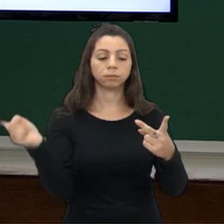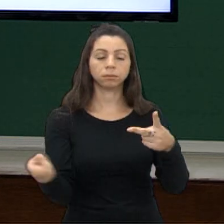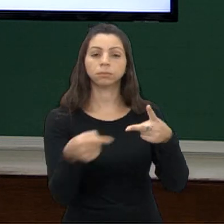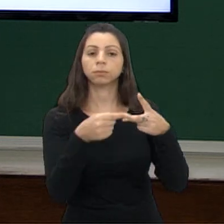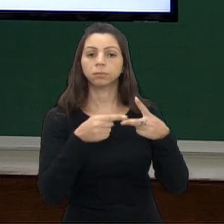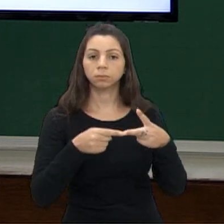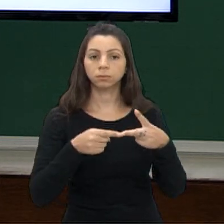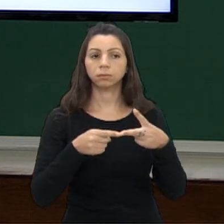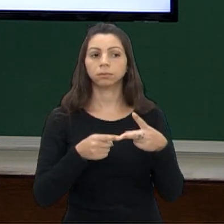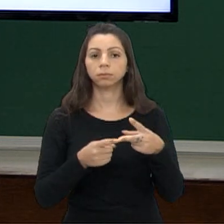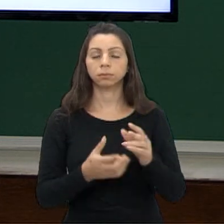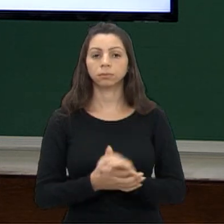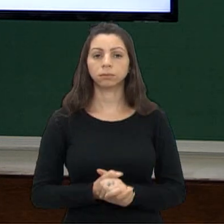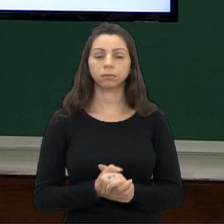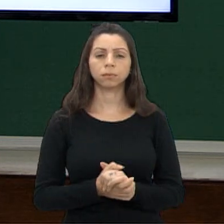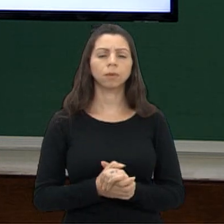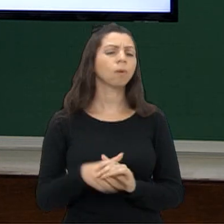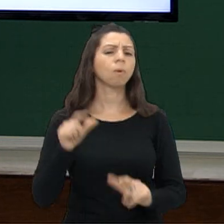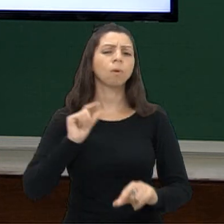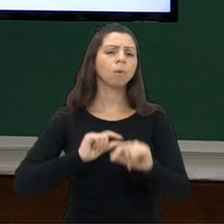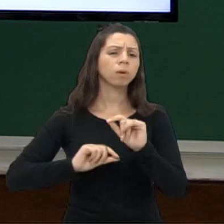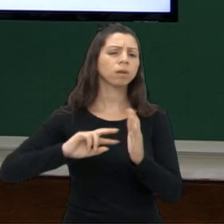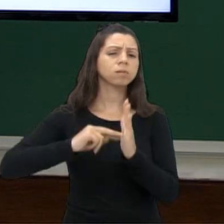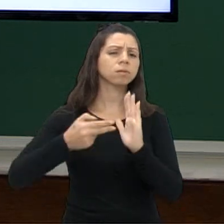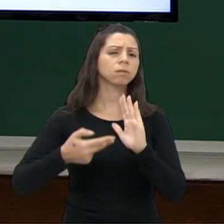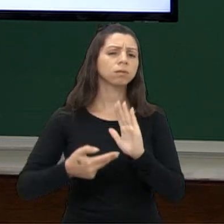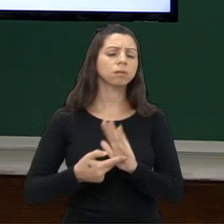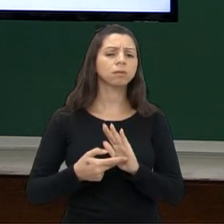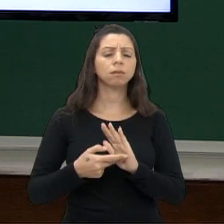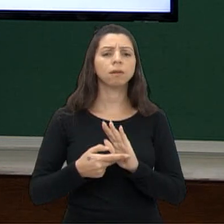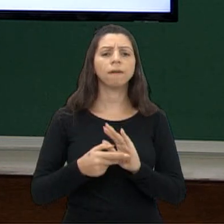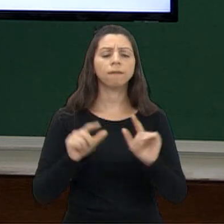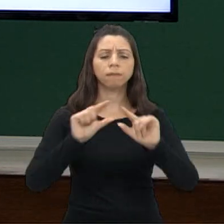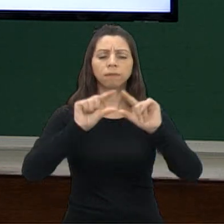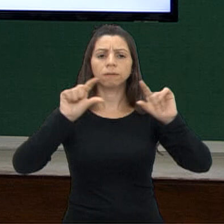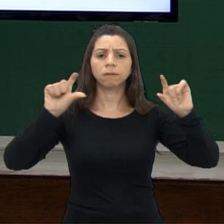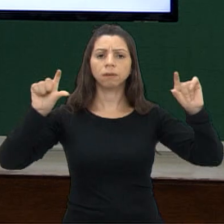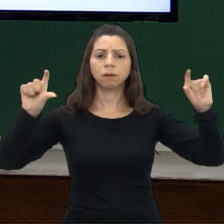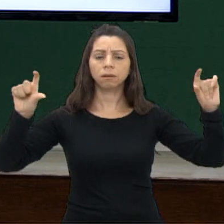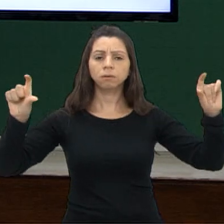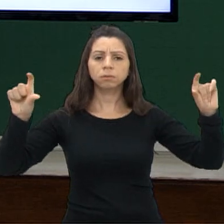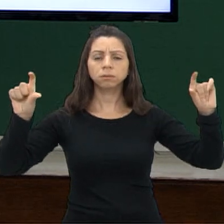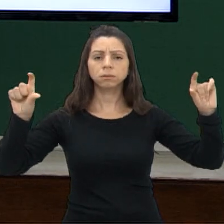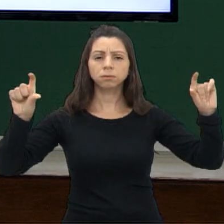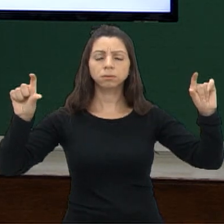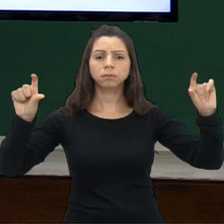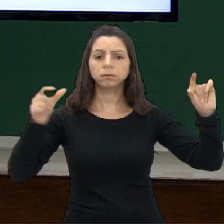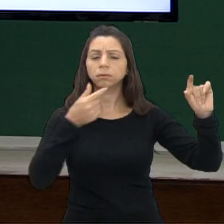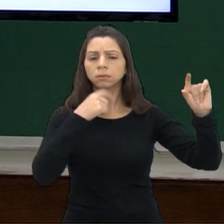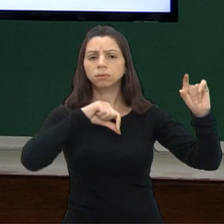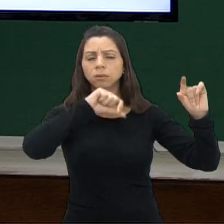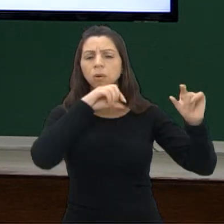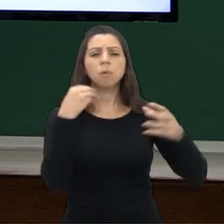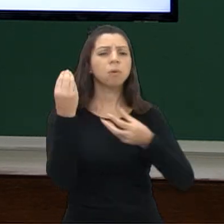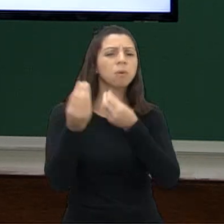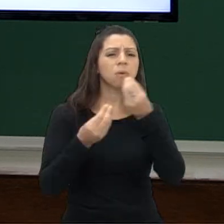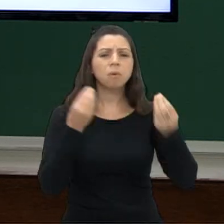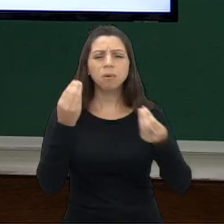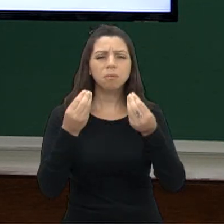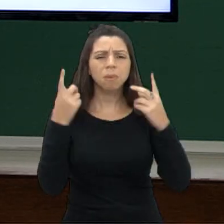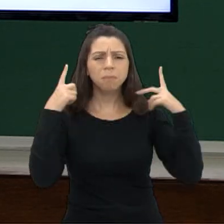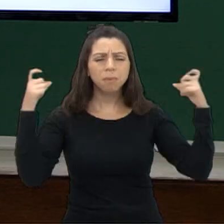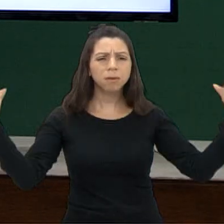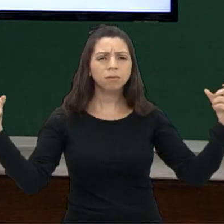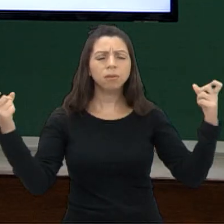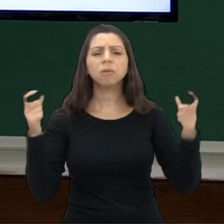número 2, o que o pai quer dizer com essa frase? Que como uma barulhada infernal, que expressão é